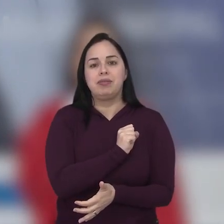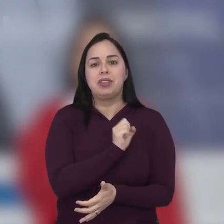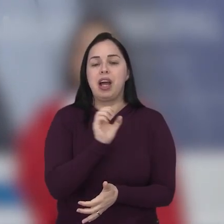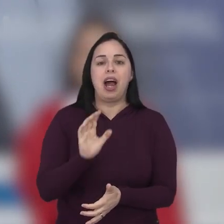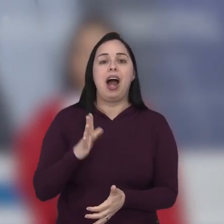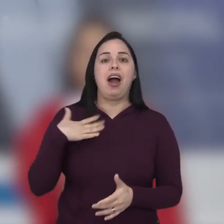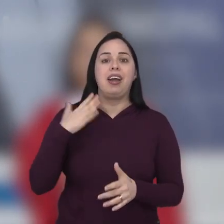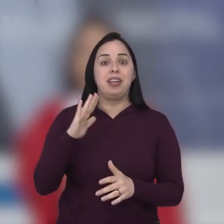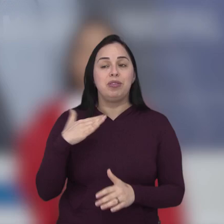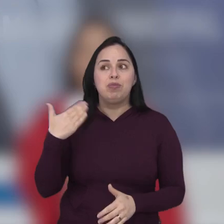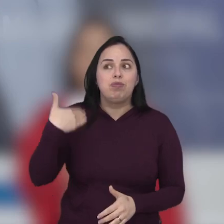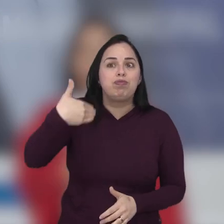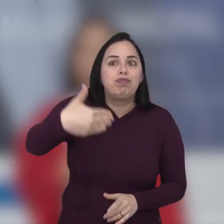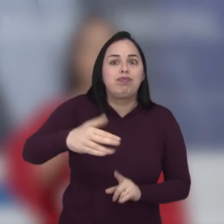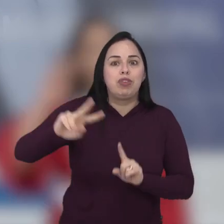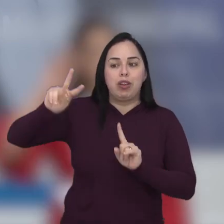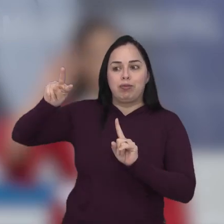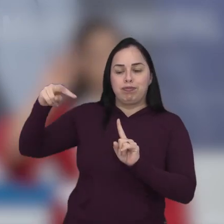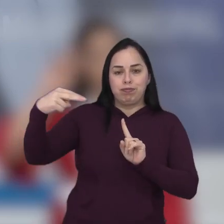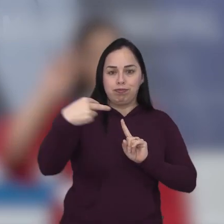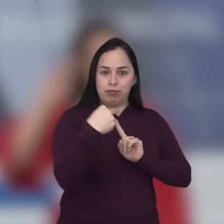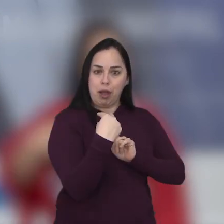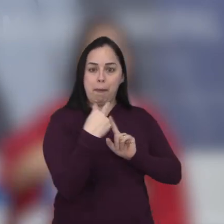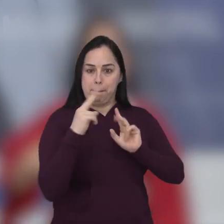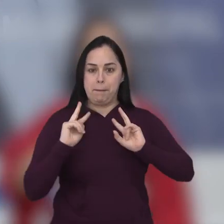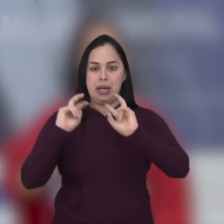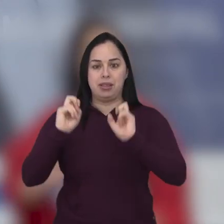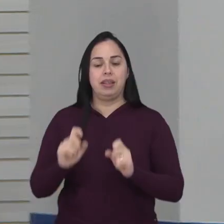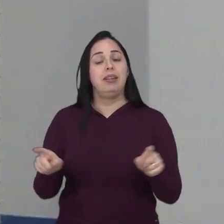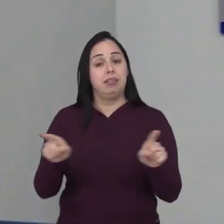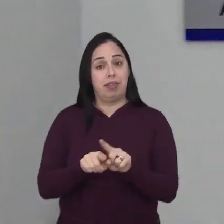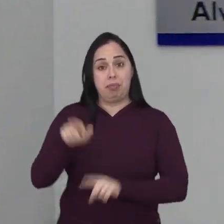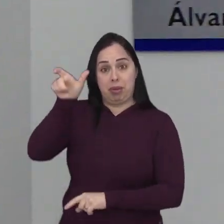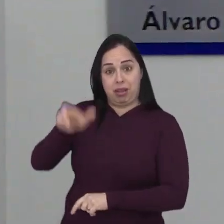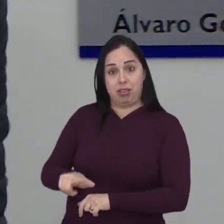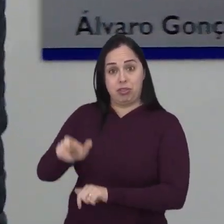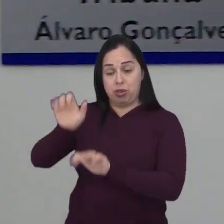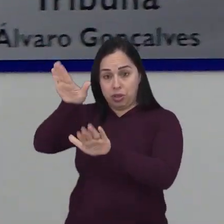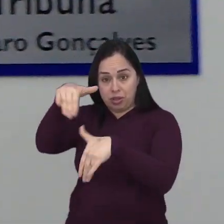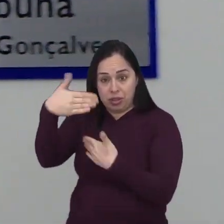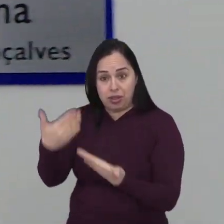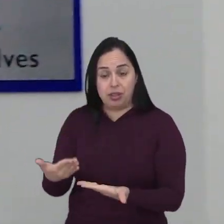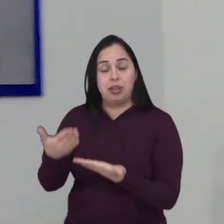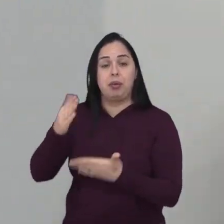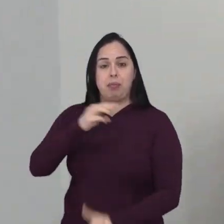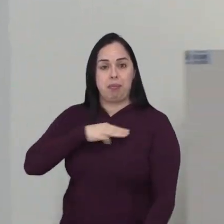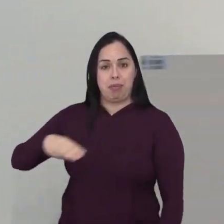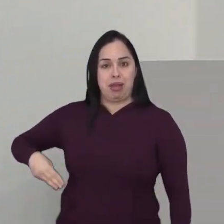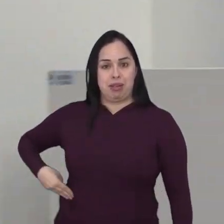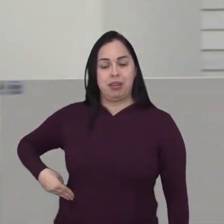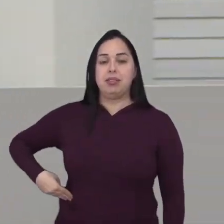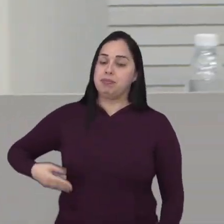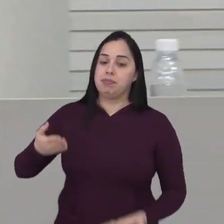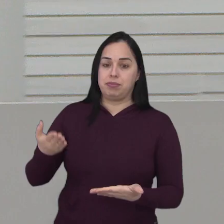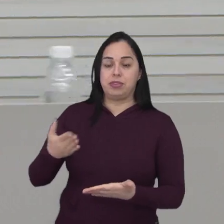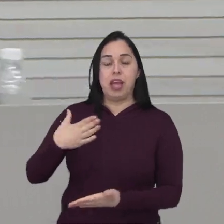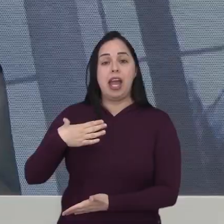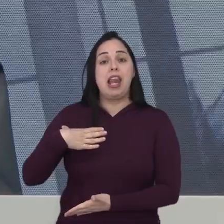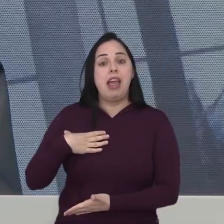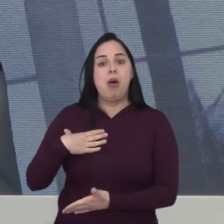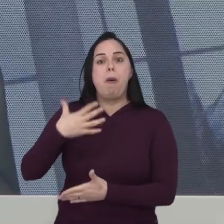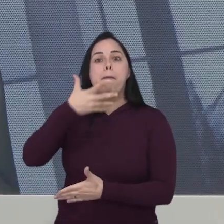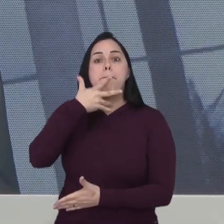um dia o reconhecimento chega. Também recebeu a honraria o mestre Michiharu